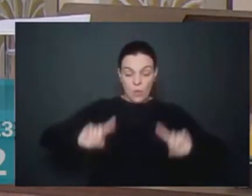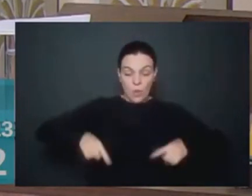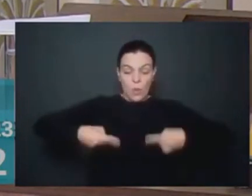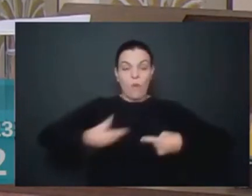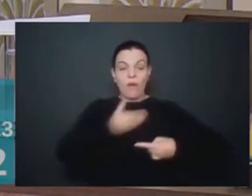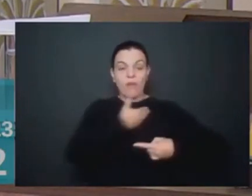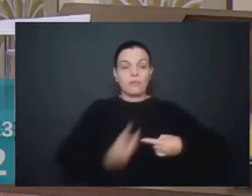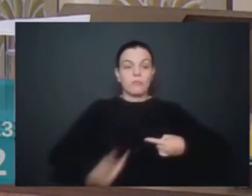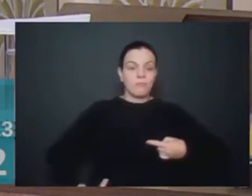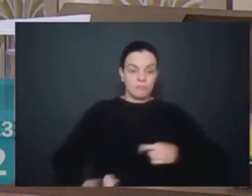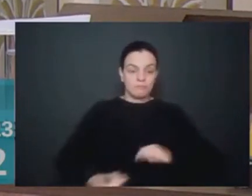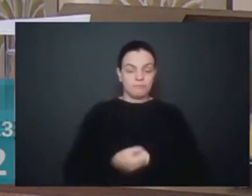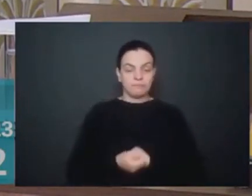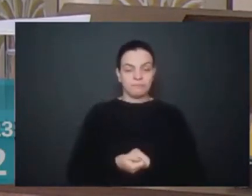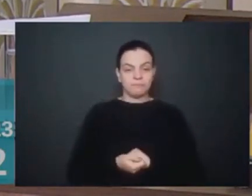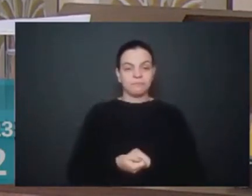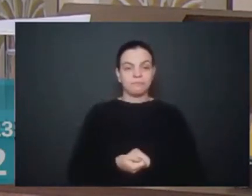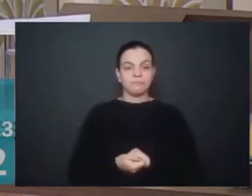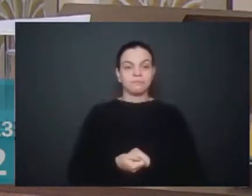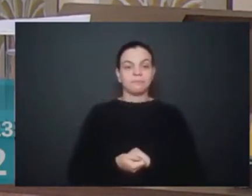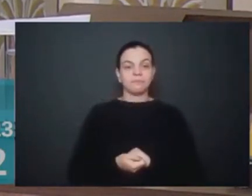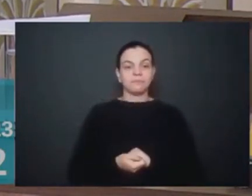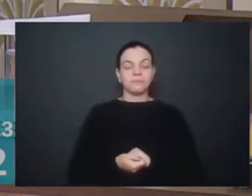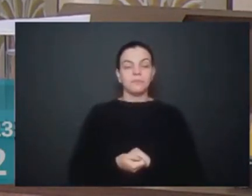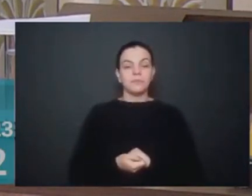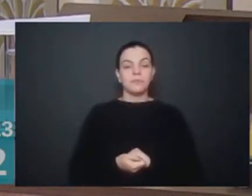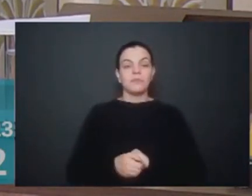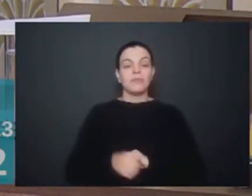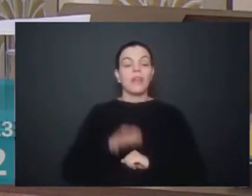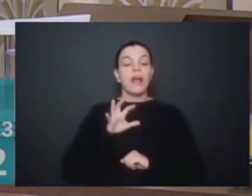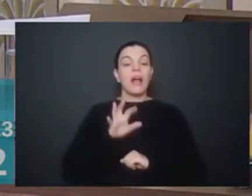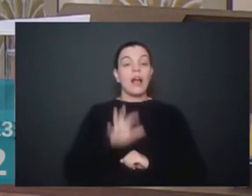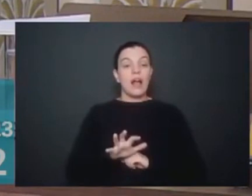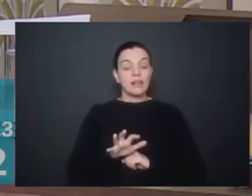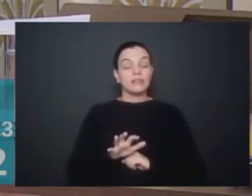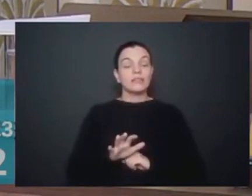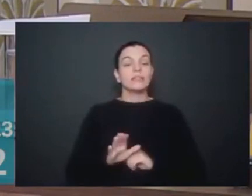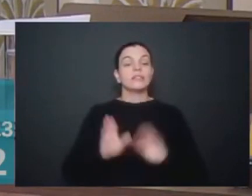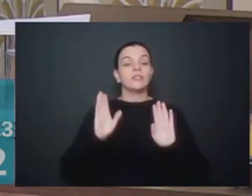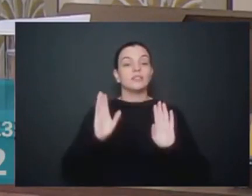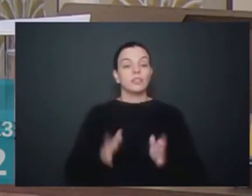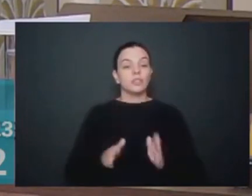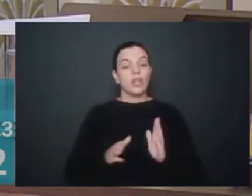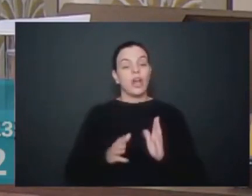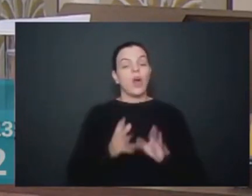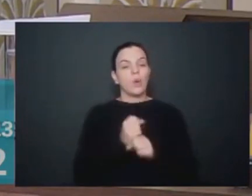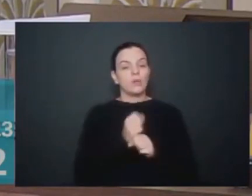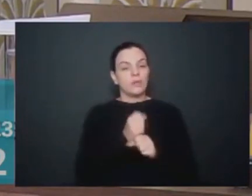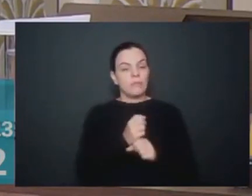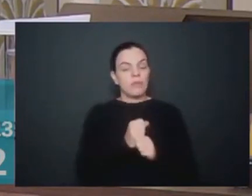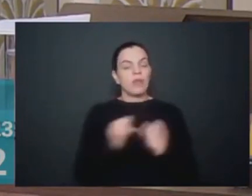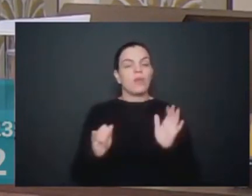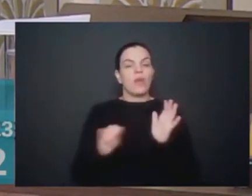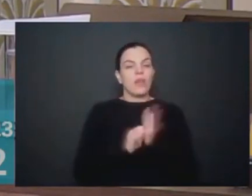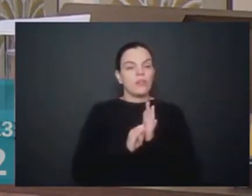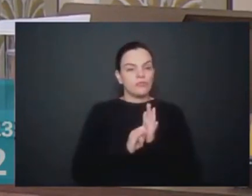este entendimento e vencidos os trâmites de formatação de orçamento edital, o processo